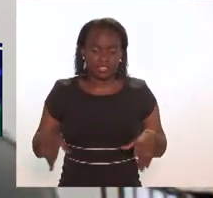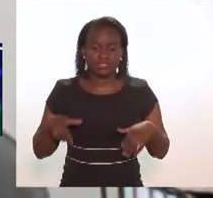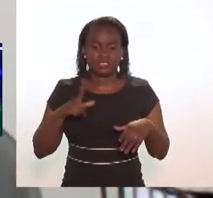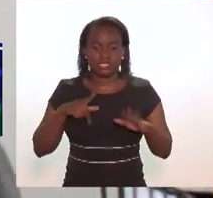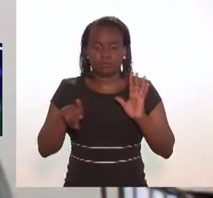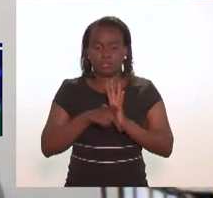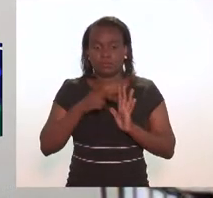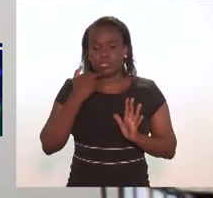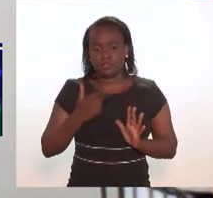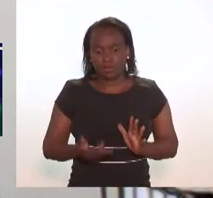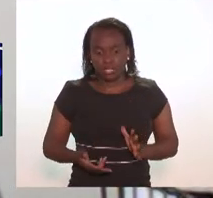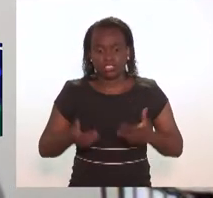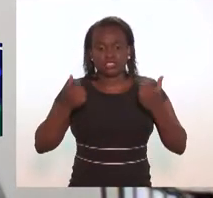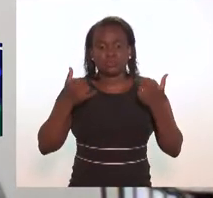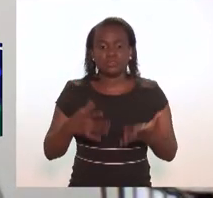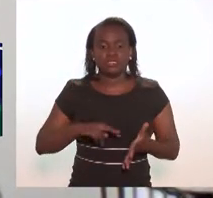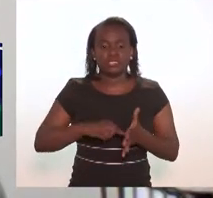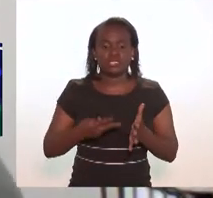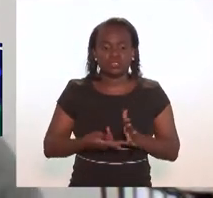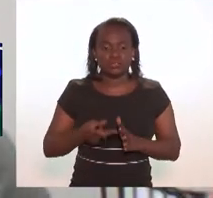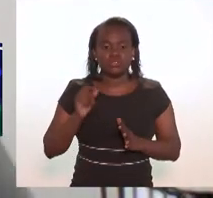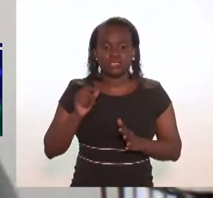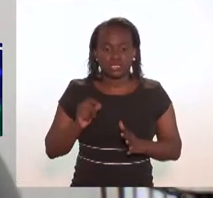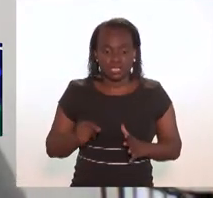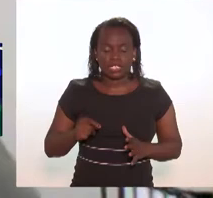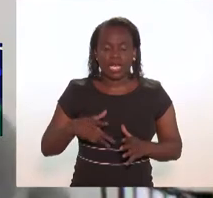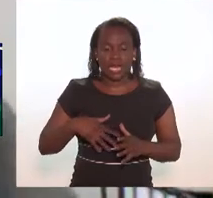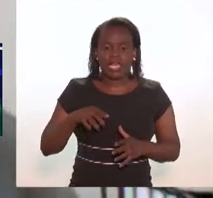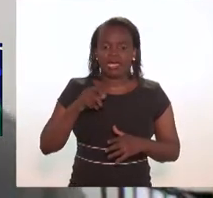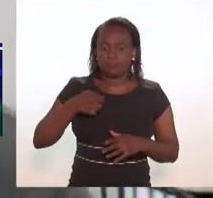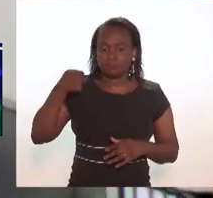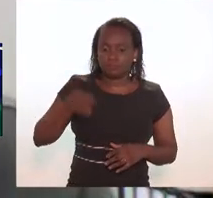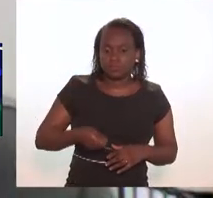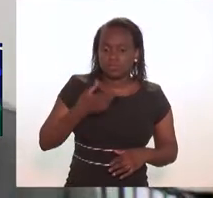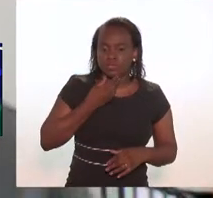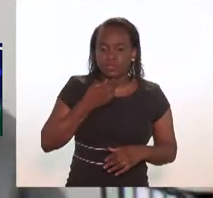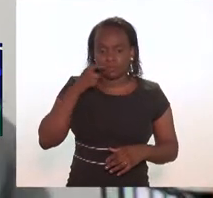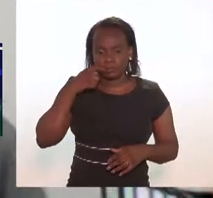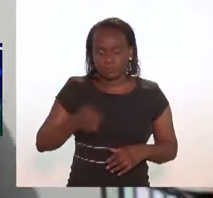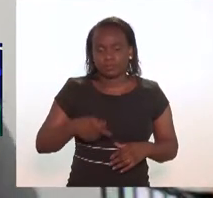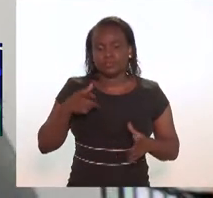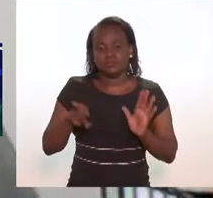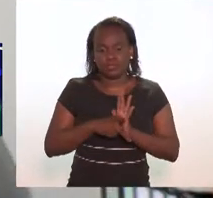linguagem, significa um reflexo do sexismo na linguagem.